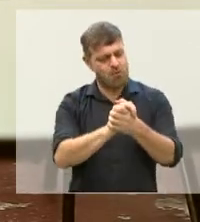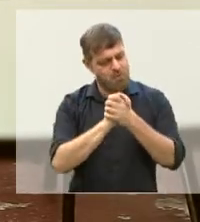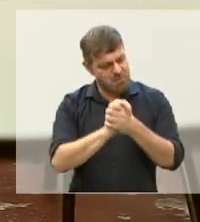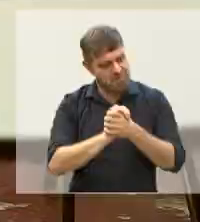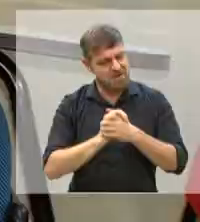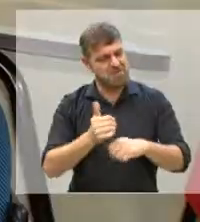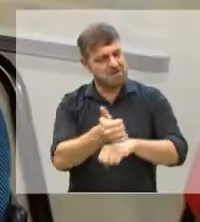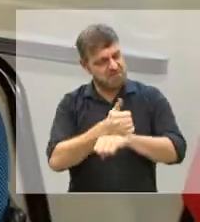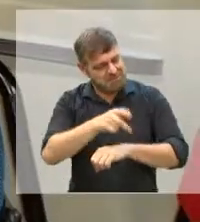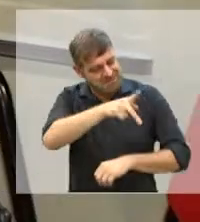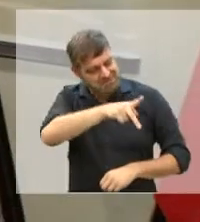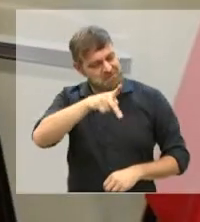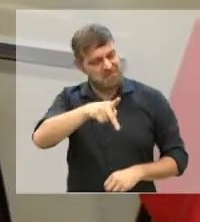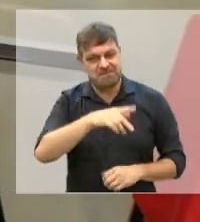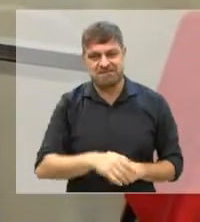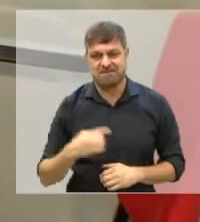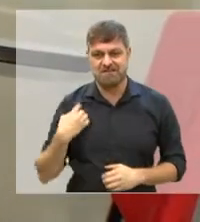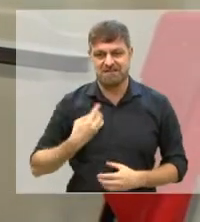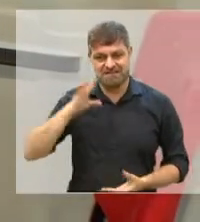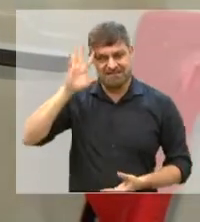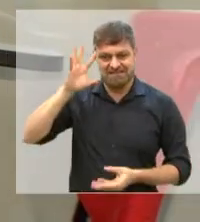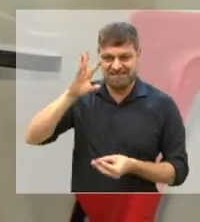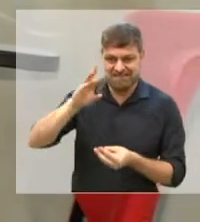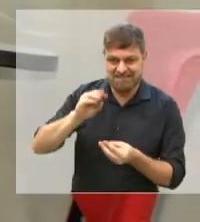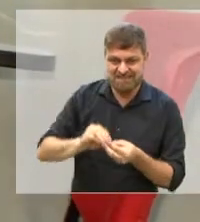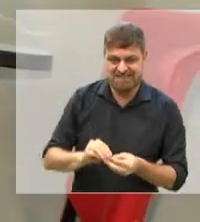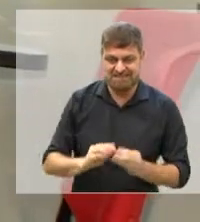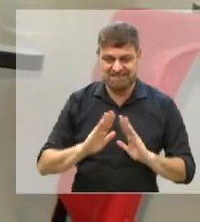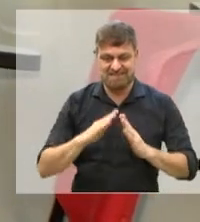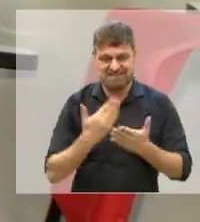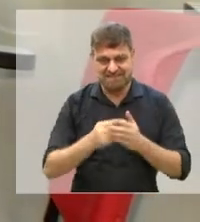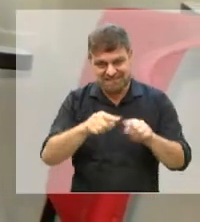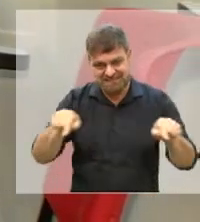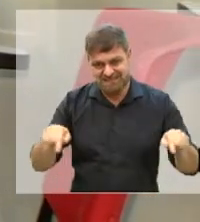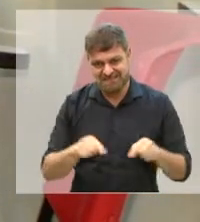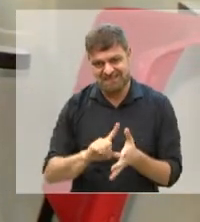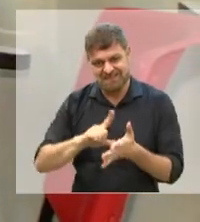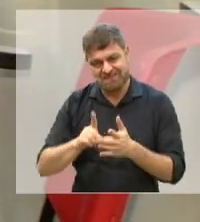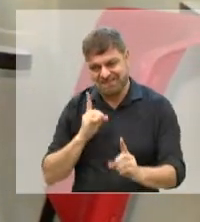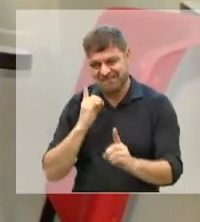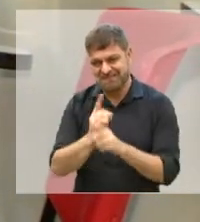de vocês. E a gente fica por aqui do Sala de Aula. Até